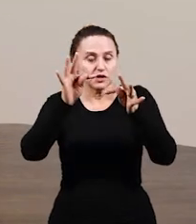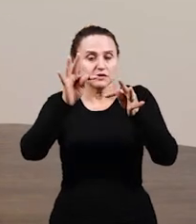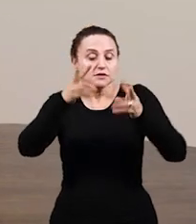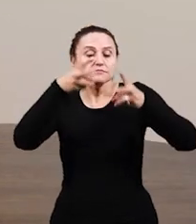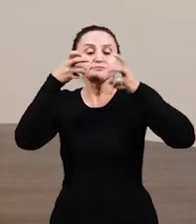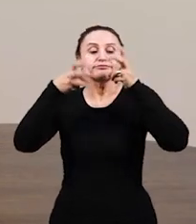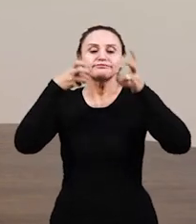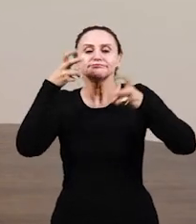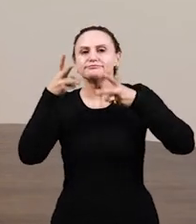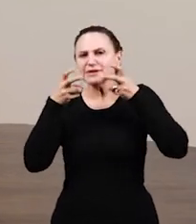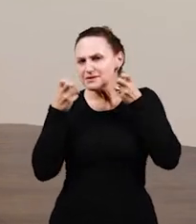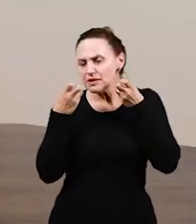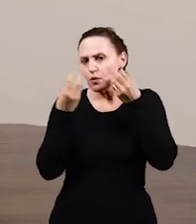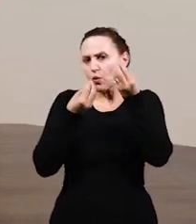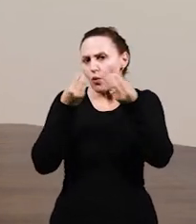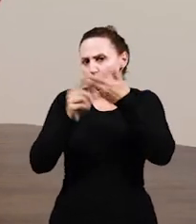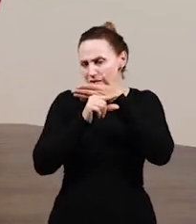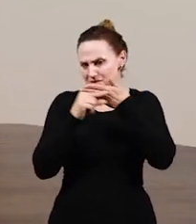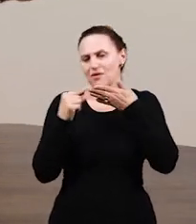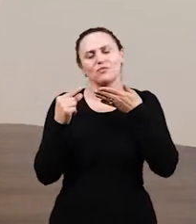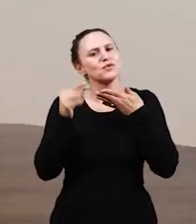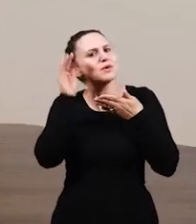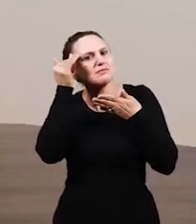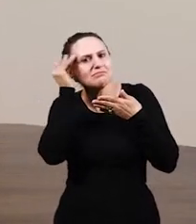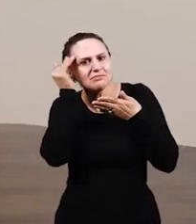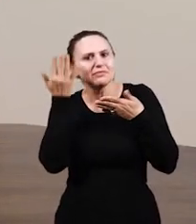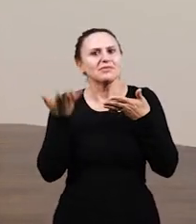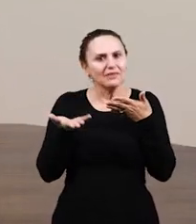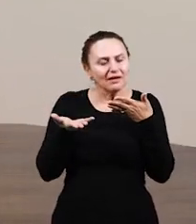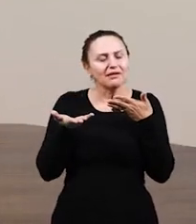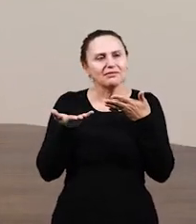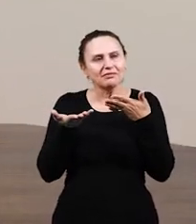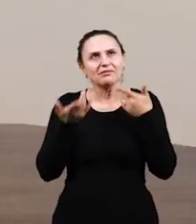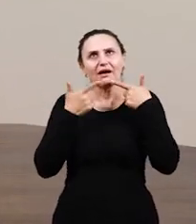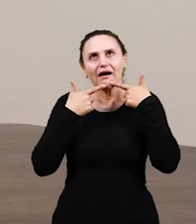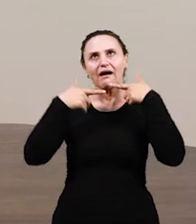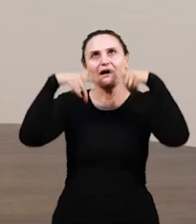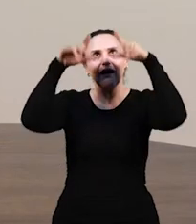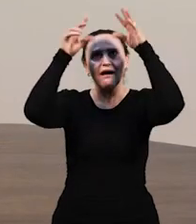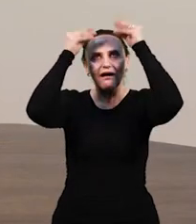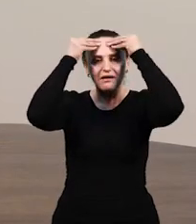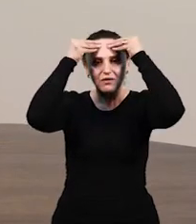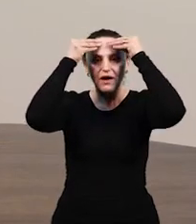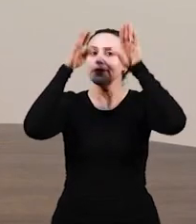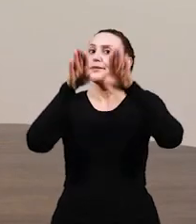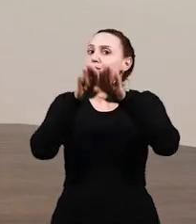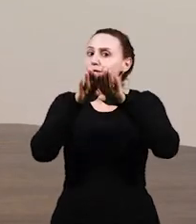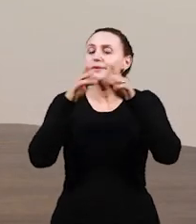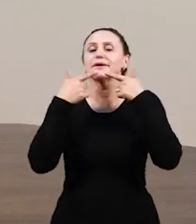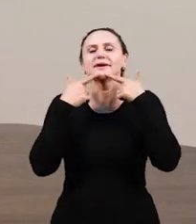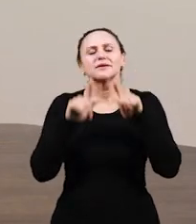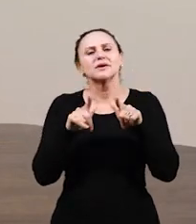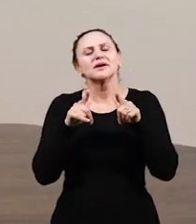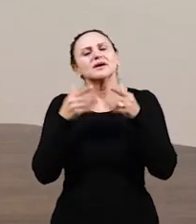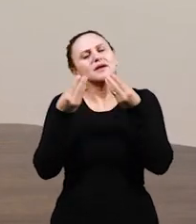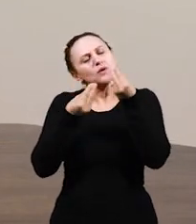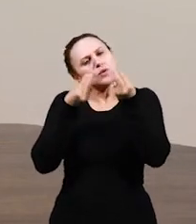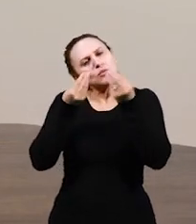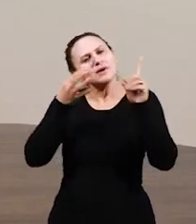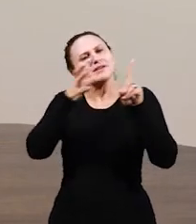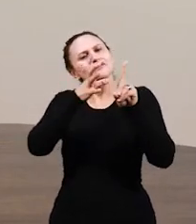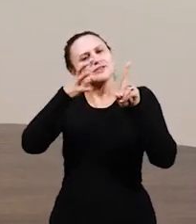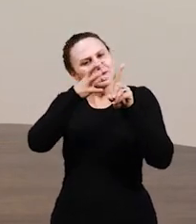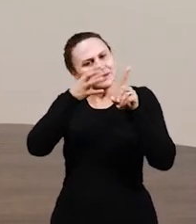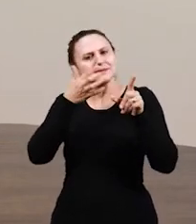vocês então entender como é que o seu filho entende a língua EA linguagem né E depois como é que cada uma dessas outras teorias vai